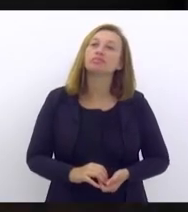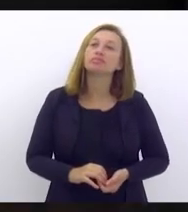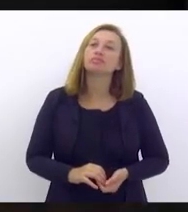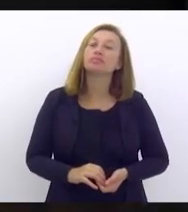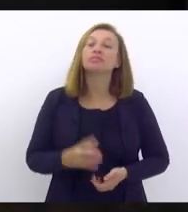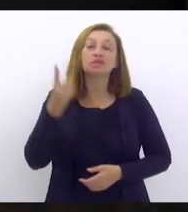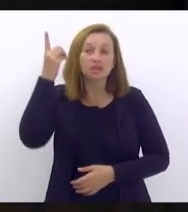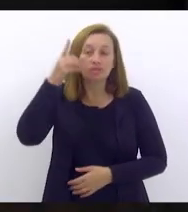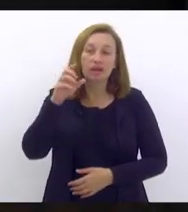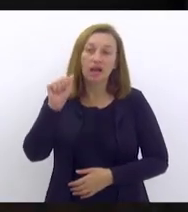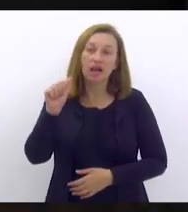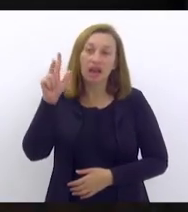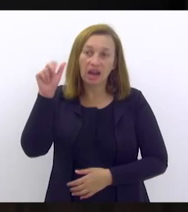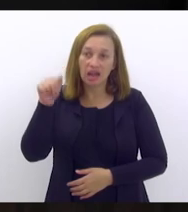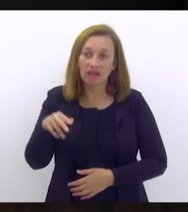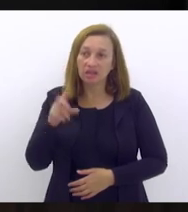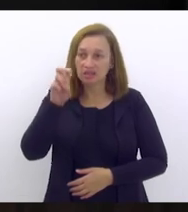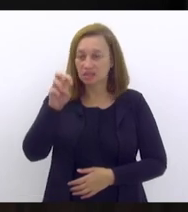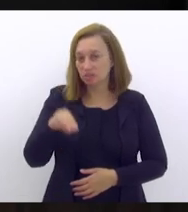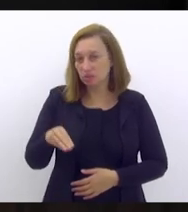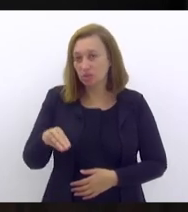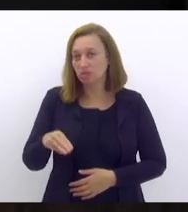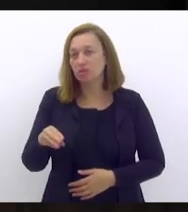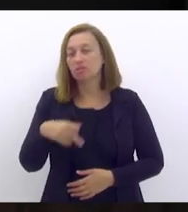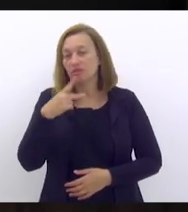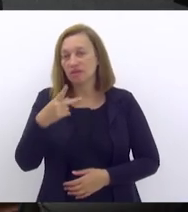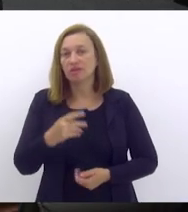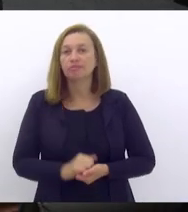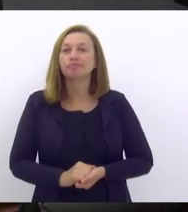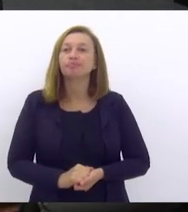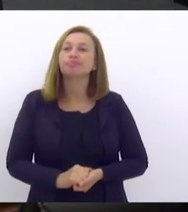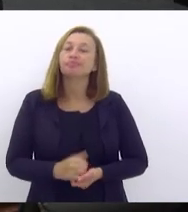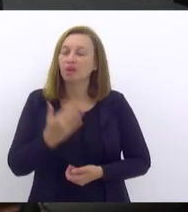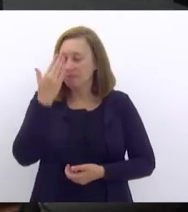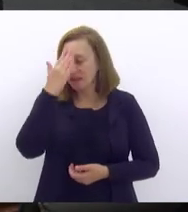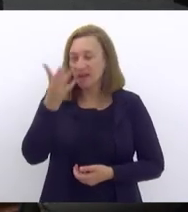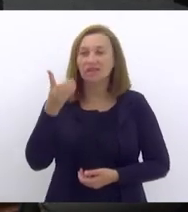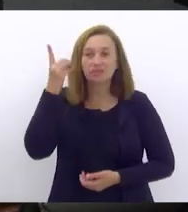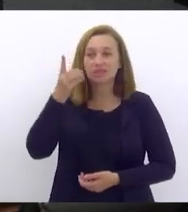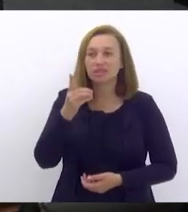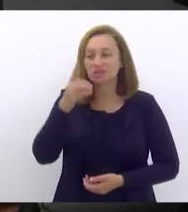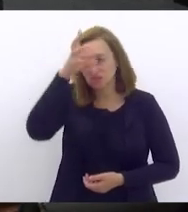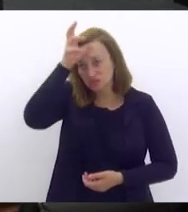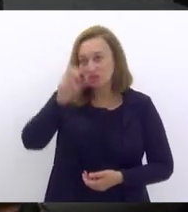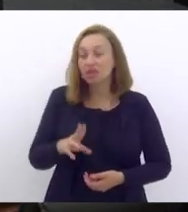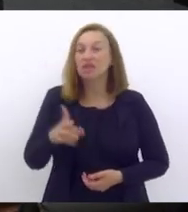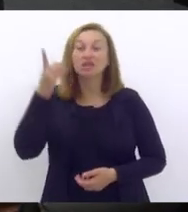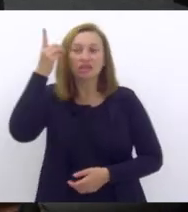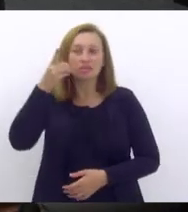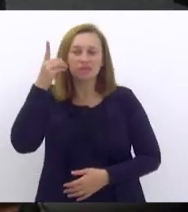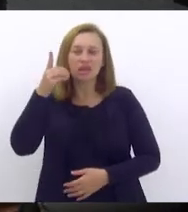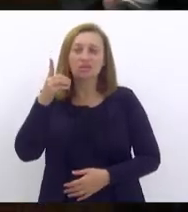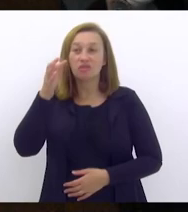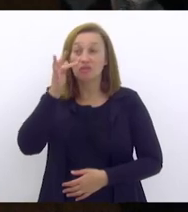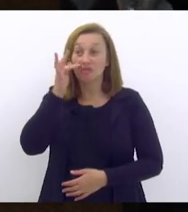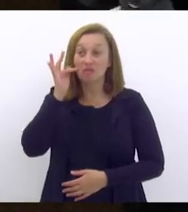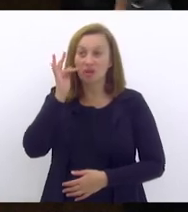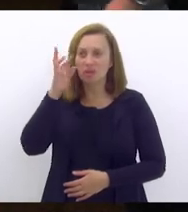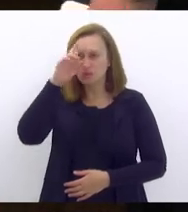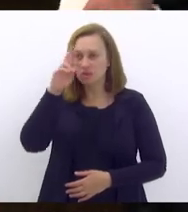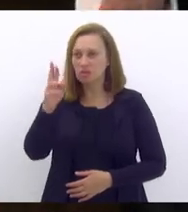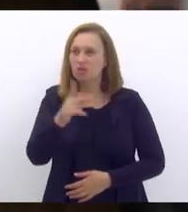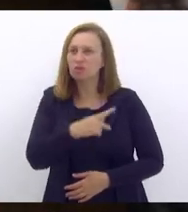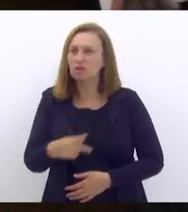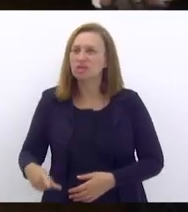Deputado Alan Lopes, Vossa Excelência tem 5 minutos pela citação. Muito obrigado, deputado Tiaju. Deputado Flávio Serafini, o senhor foi presidente da Comissão